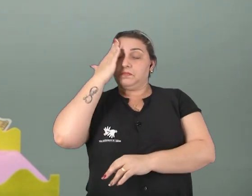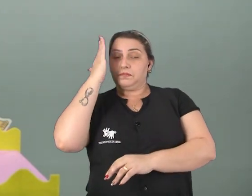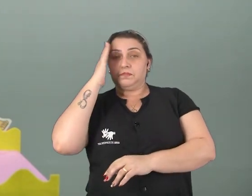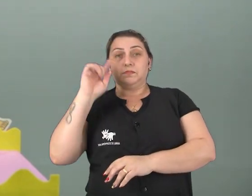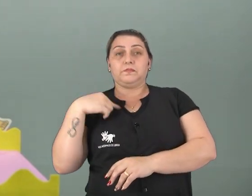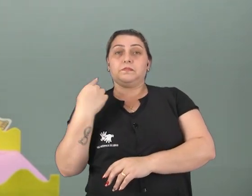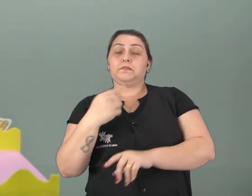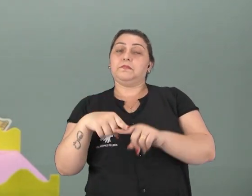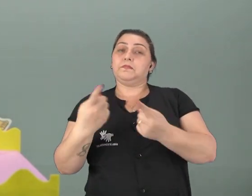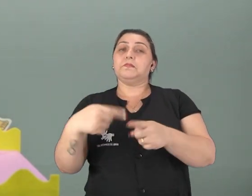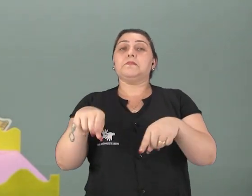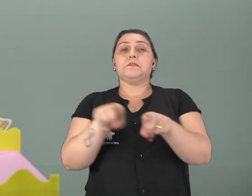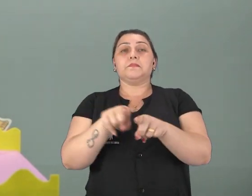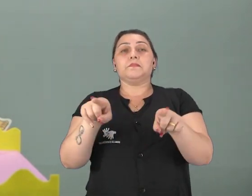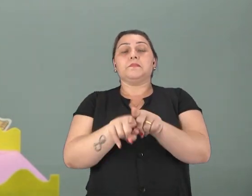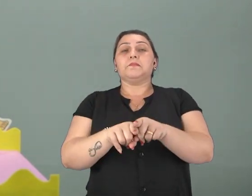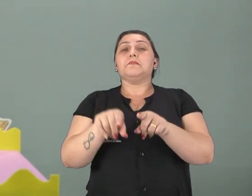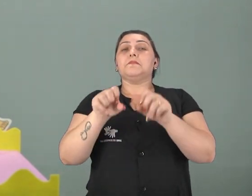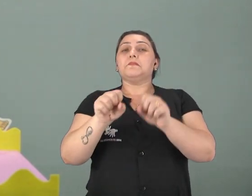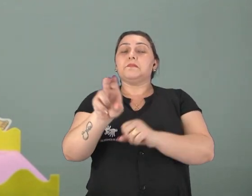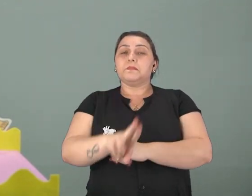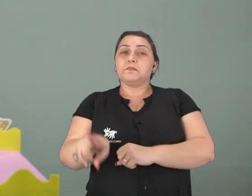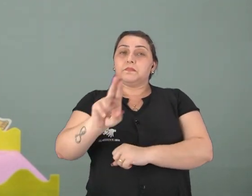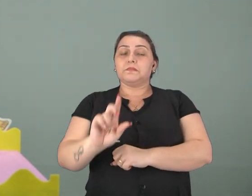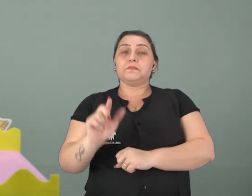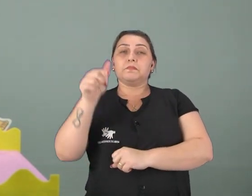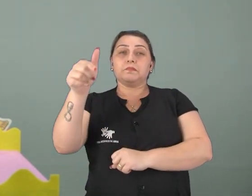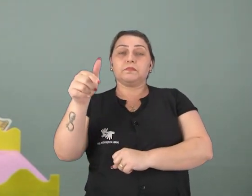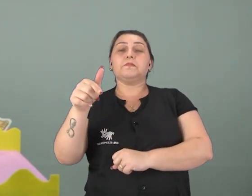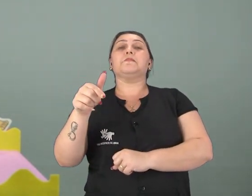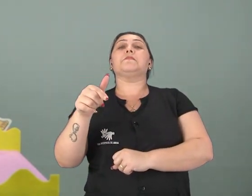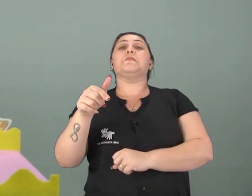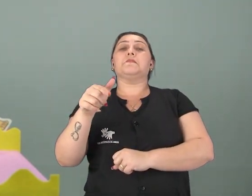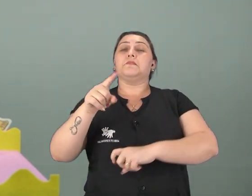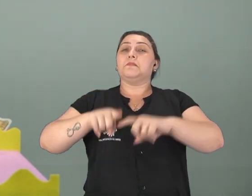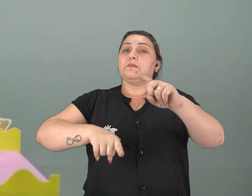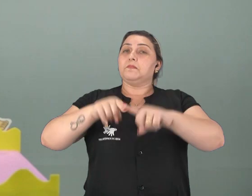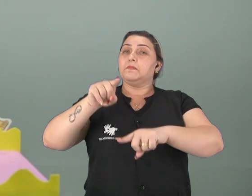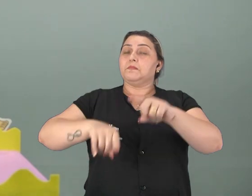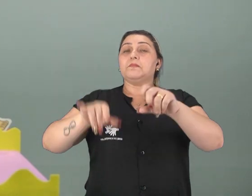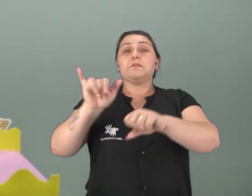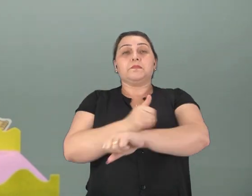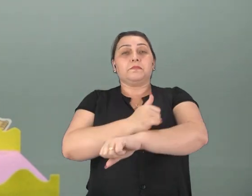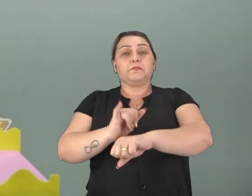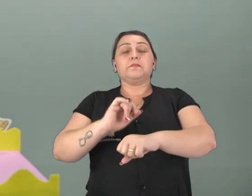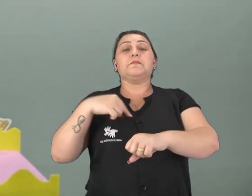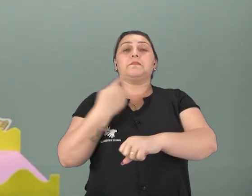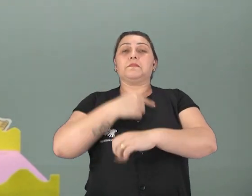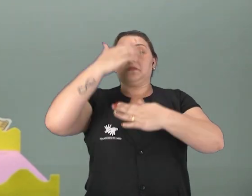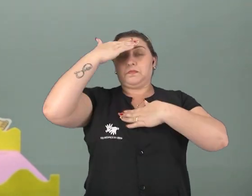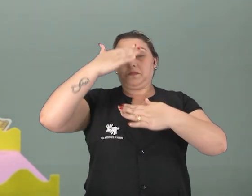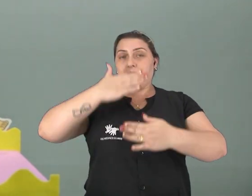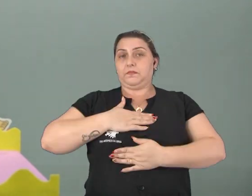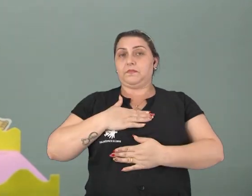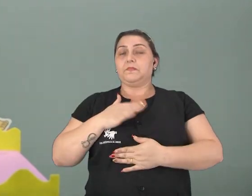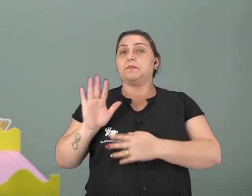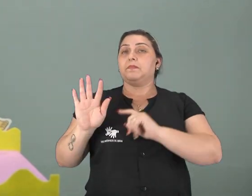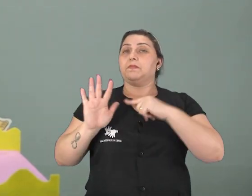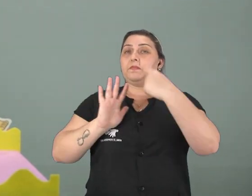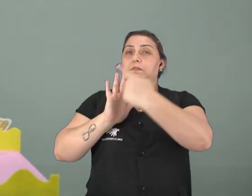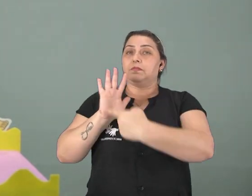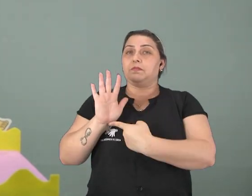Mas nós também podemos utilizar outros recursos, outras partes do nosso corpo para medir, como a